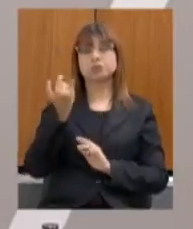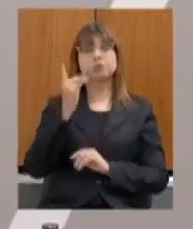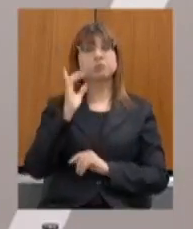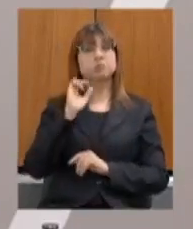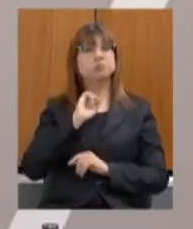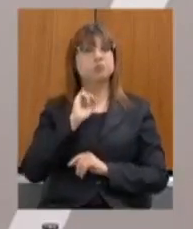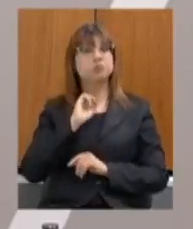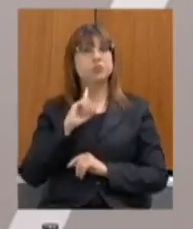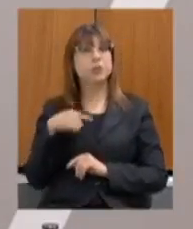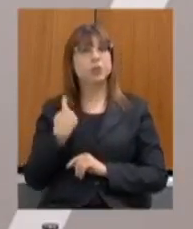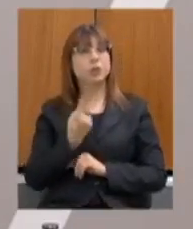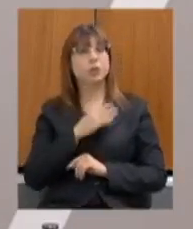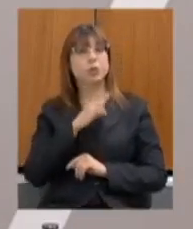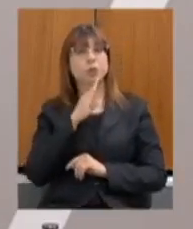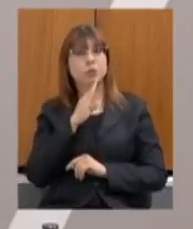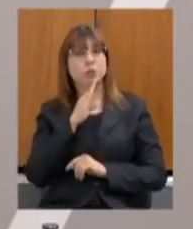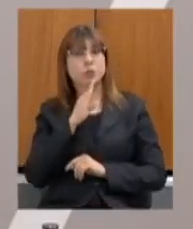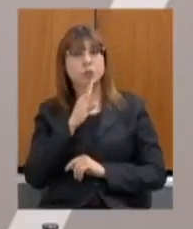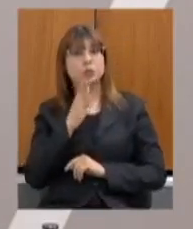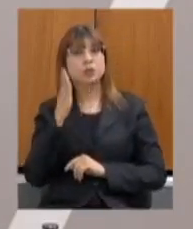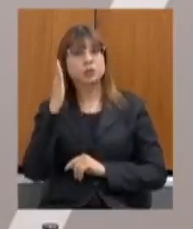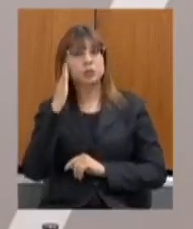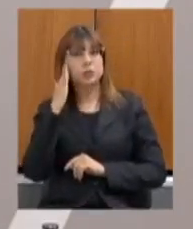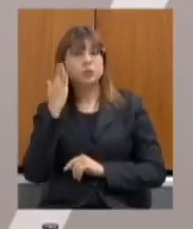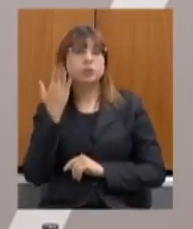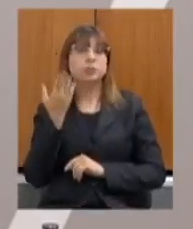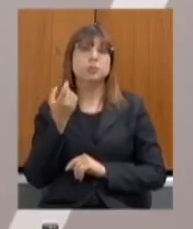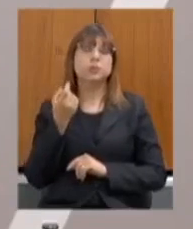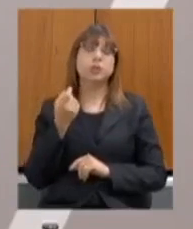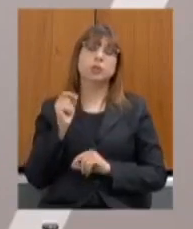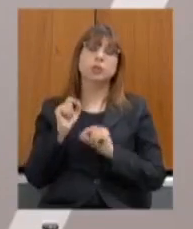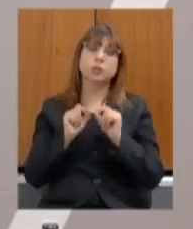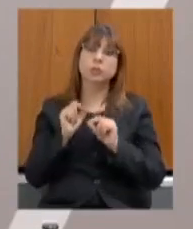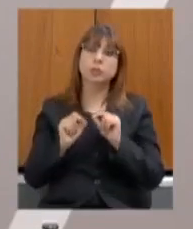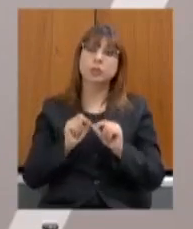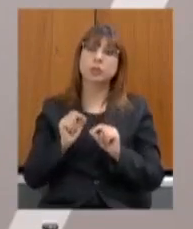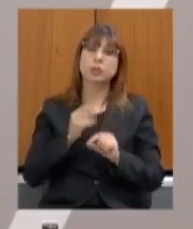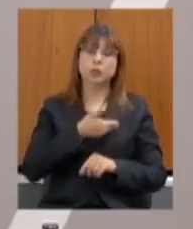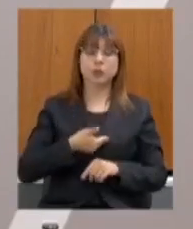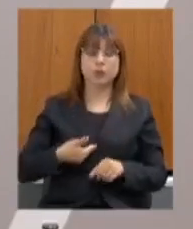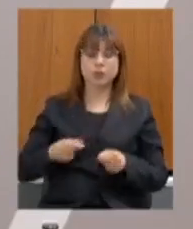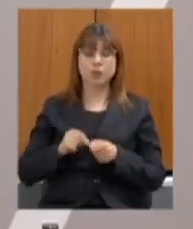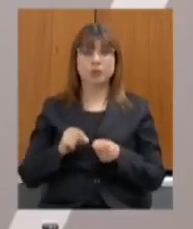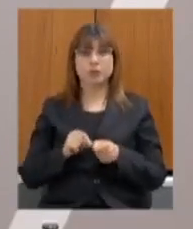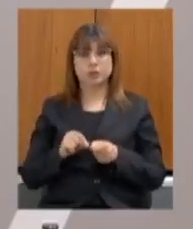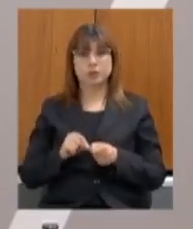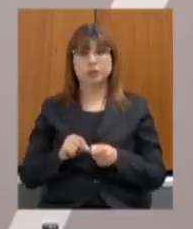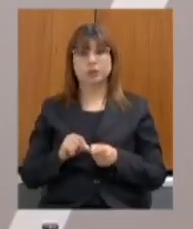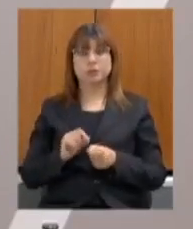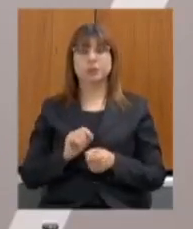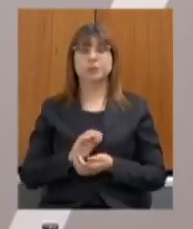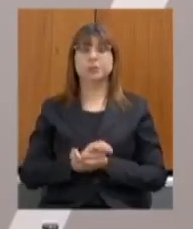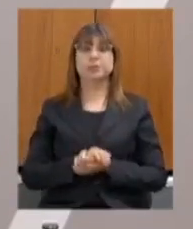estávamos ouvindo o secretariado, ouvimos o governo e